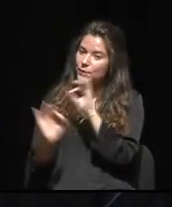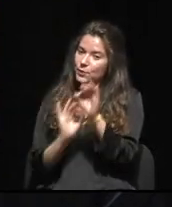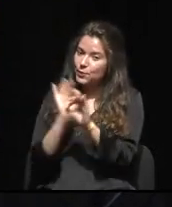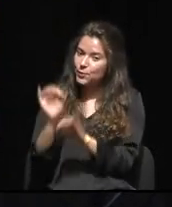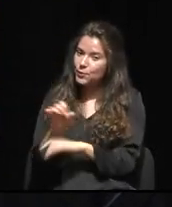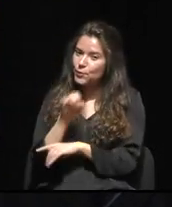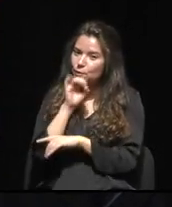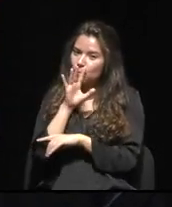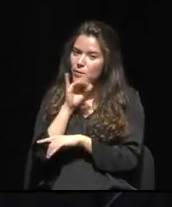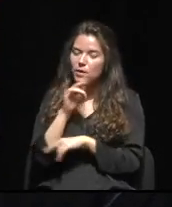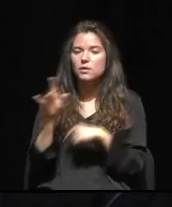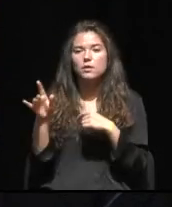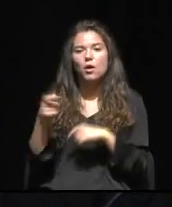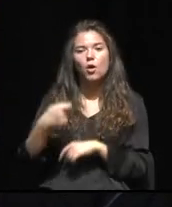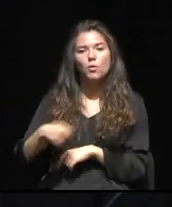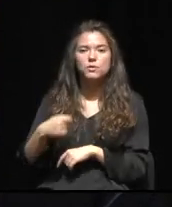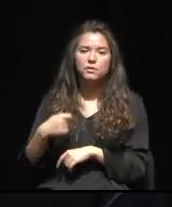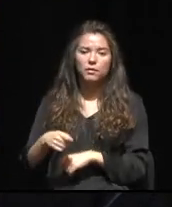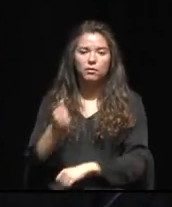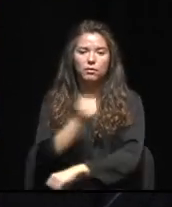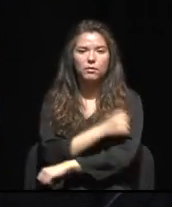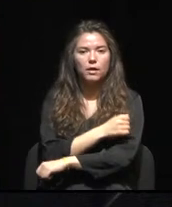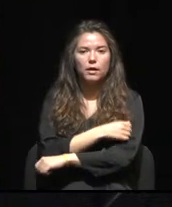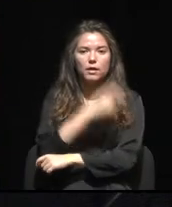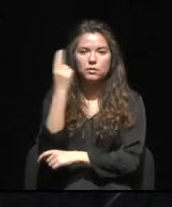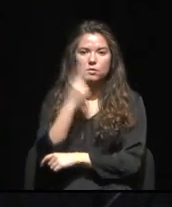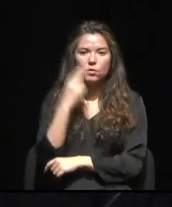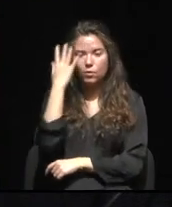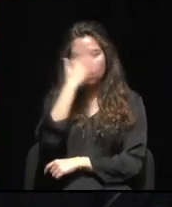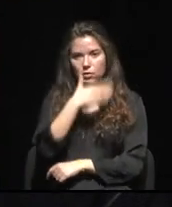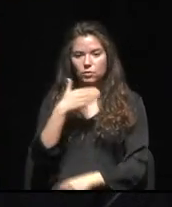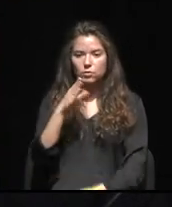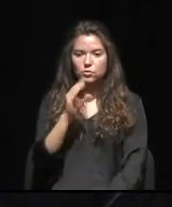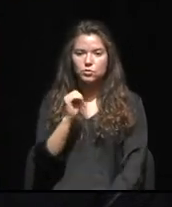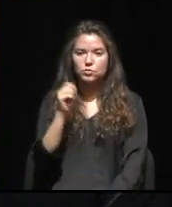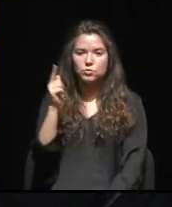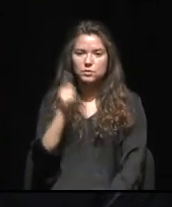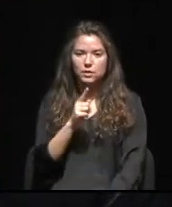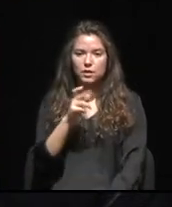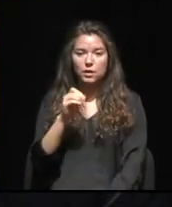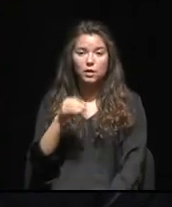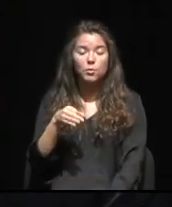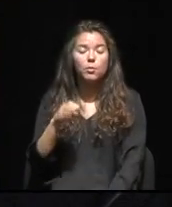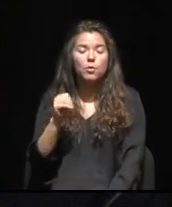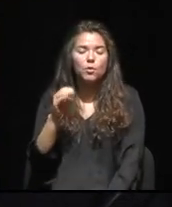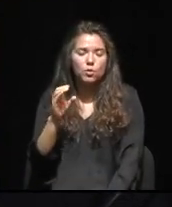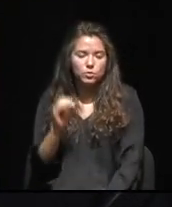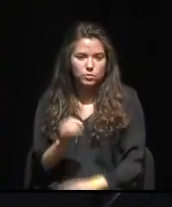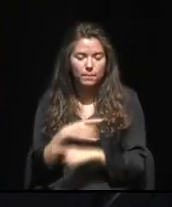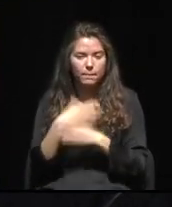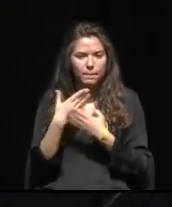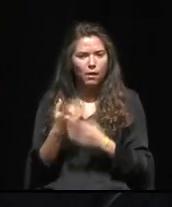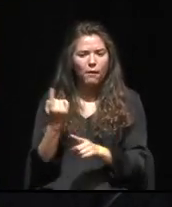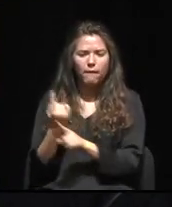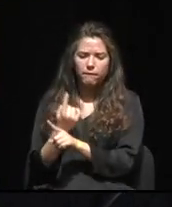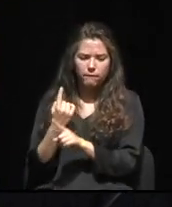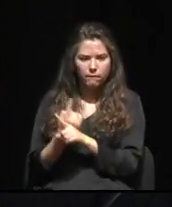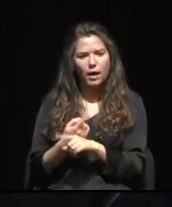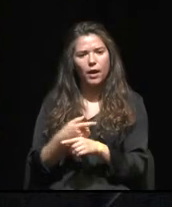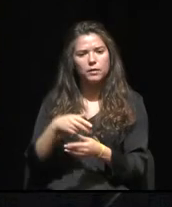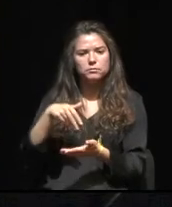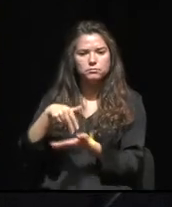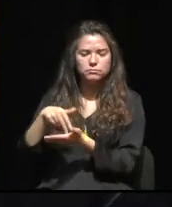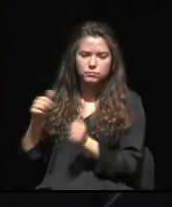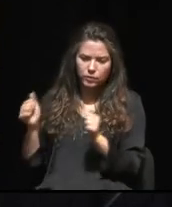exatamente ao presidente da casa do artista o ator José Raposo ambos os convívios contaram com a presença da aviação da câmara